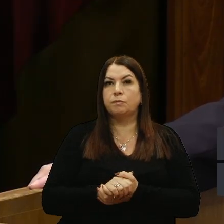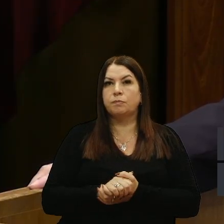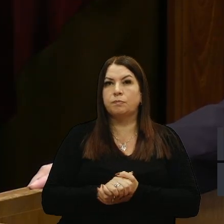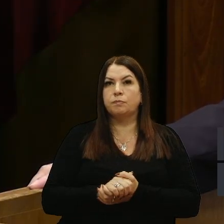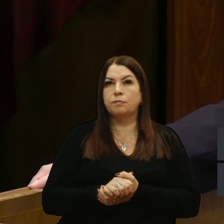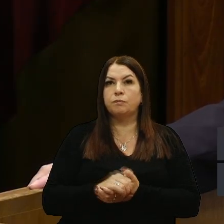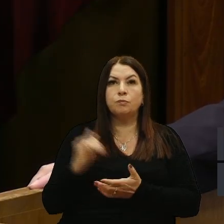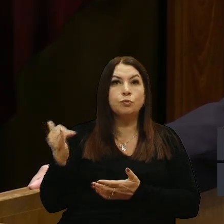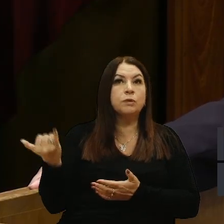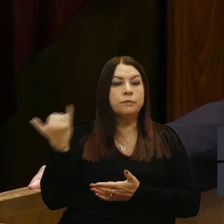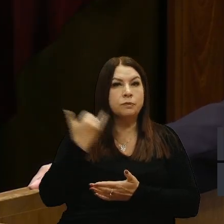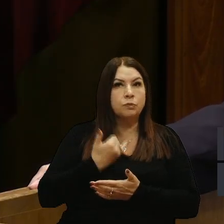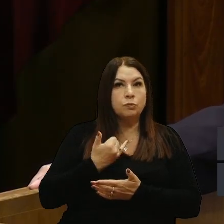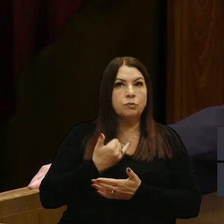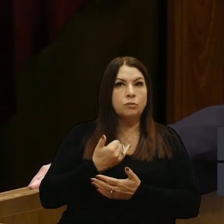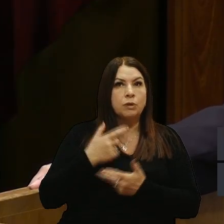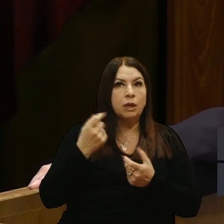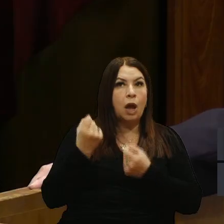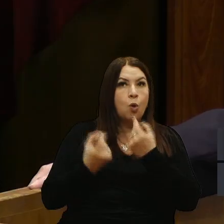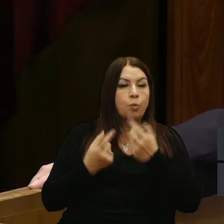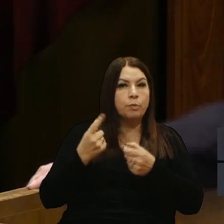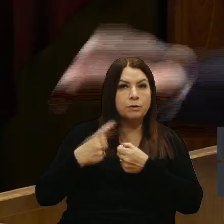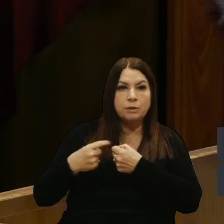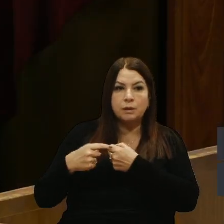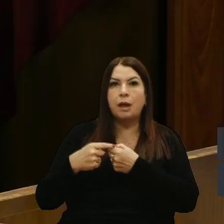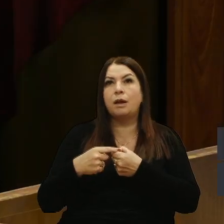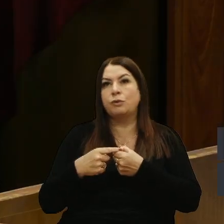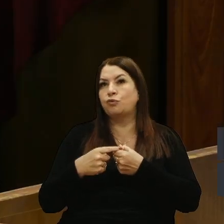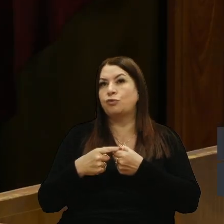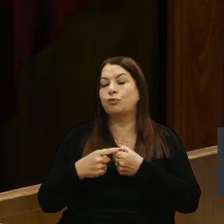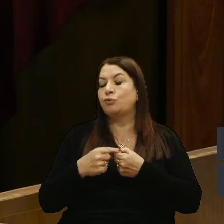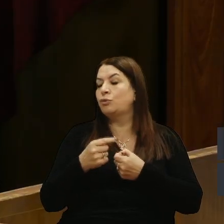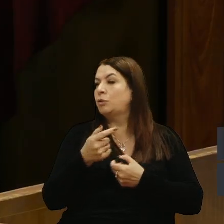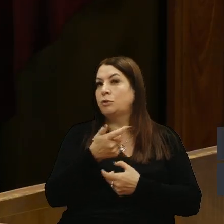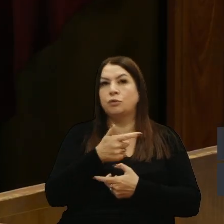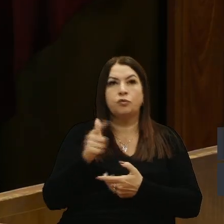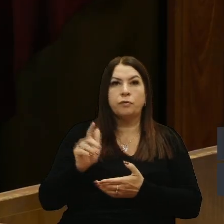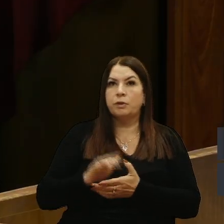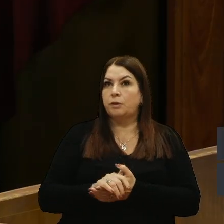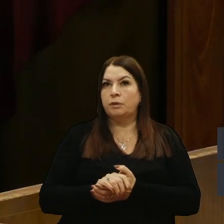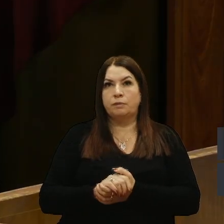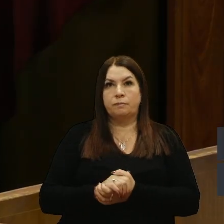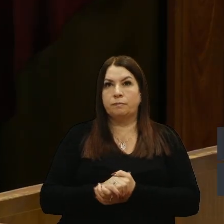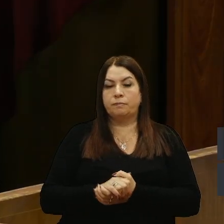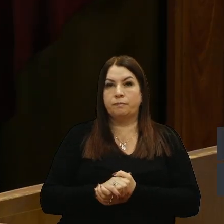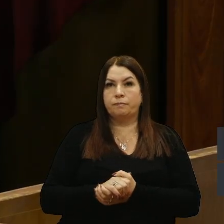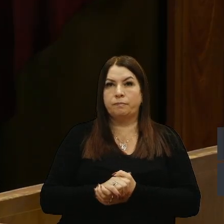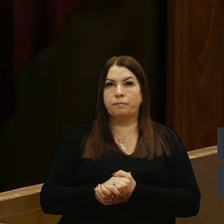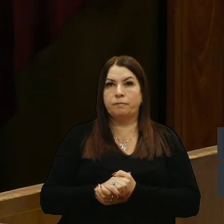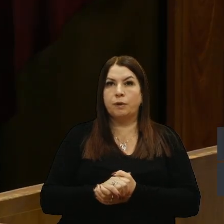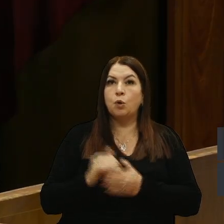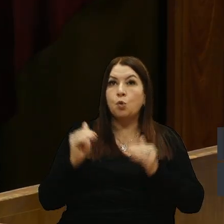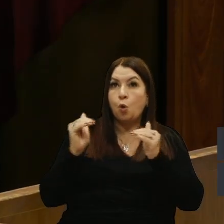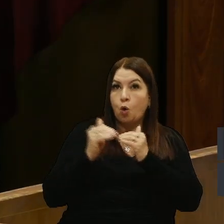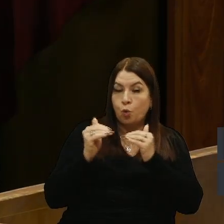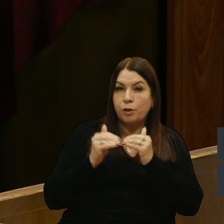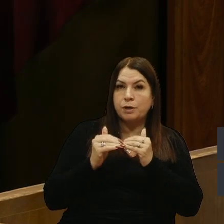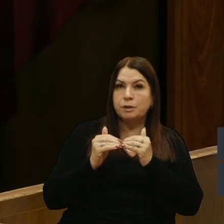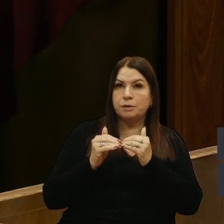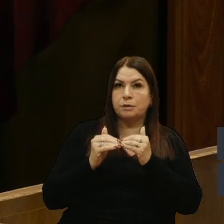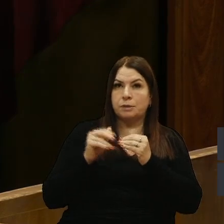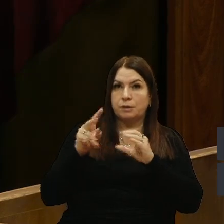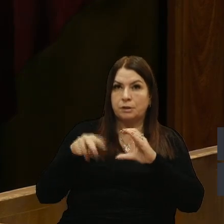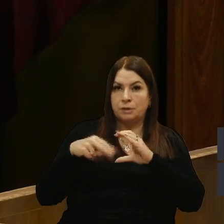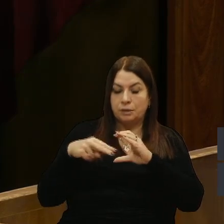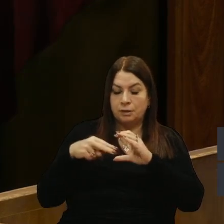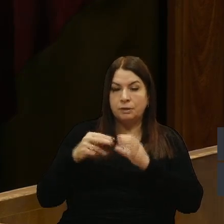nos falou que em algumas cidades, sem que tivesse a anuência do